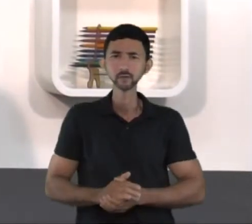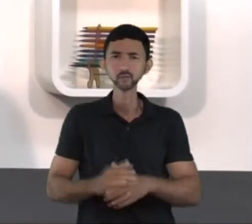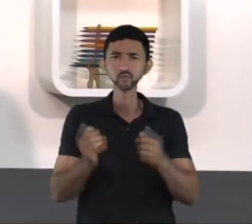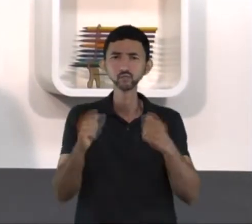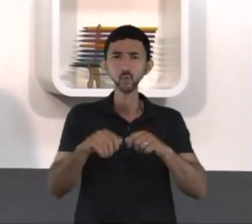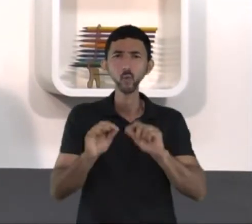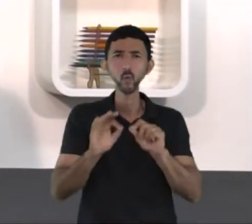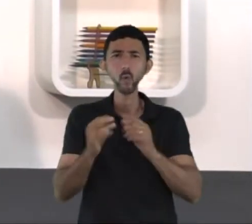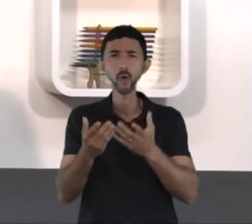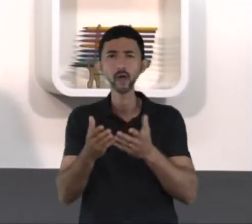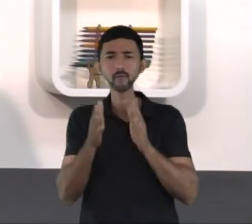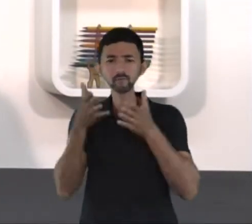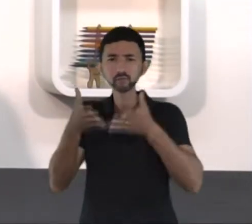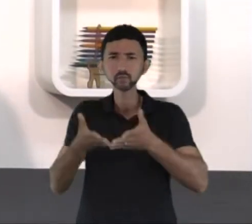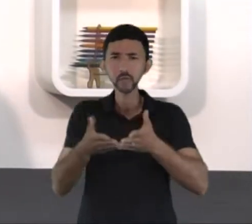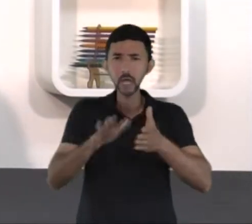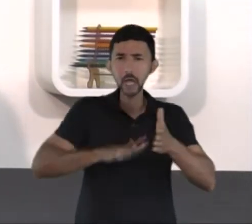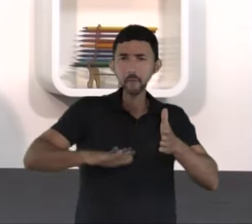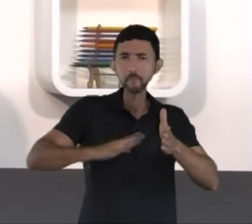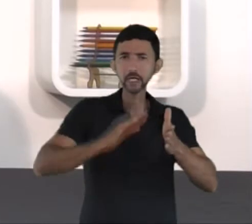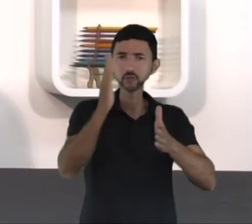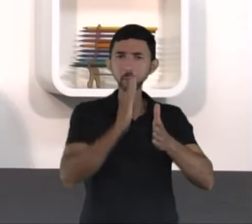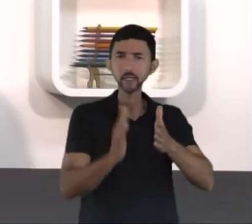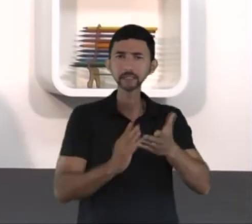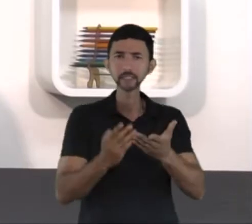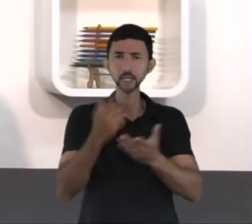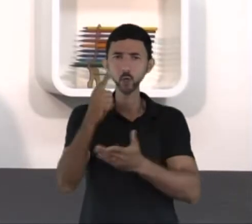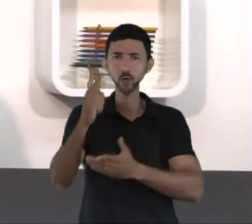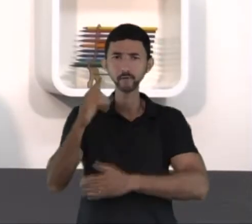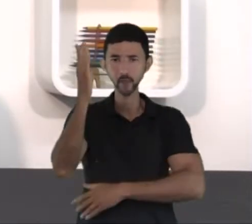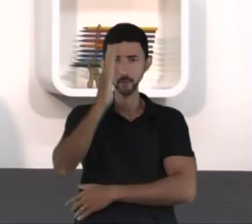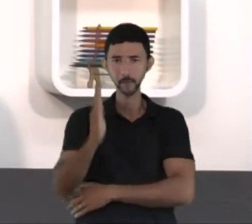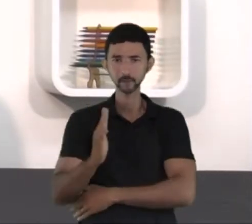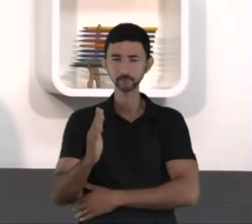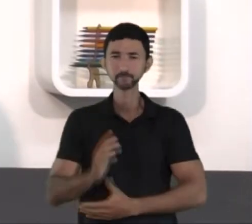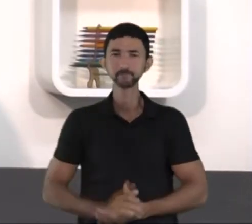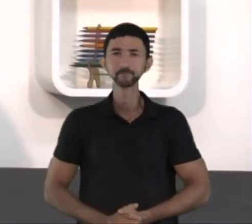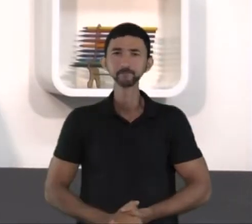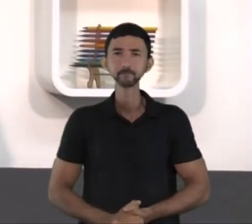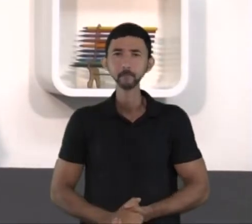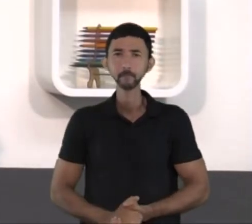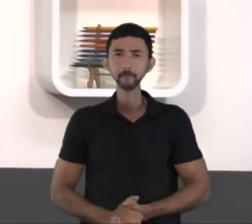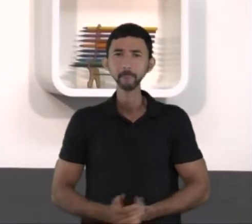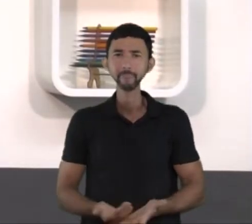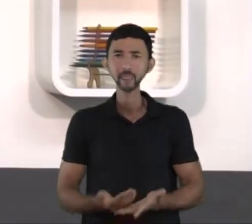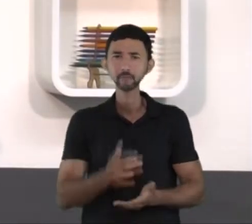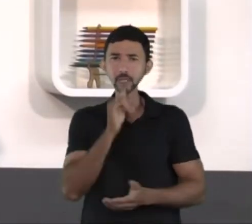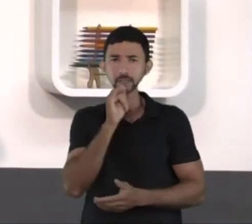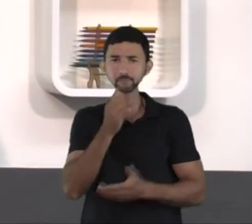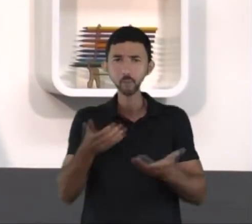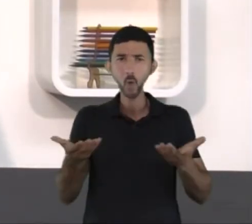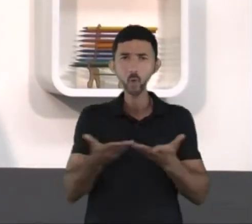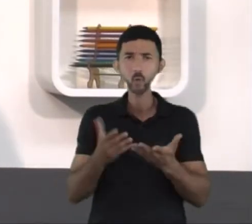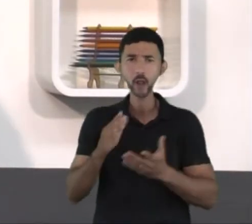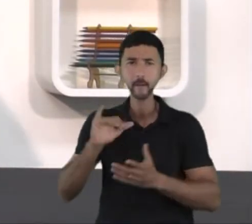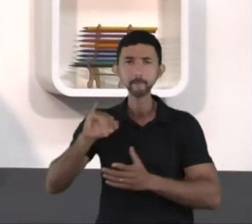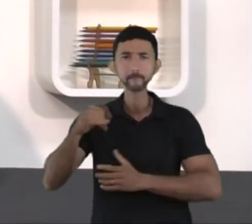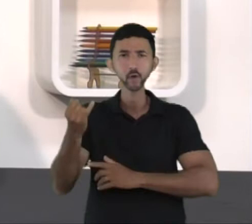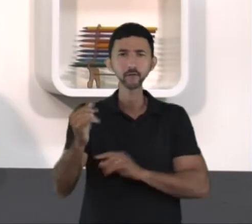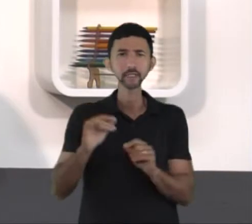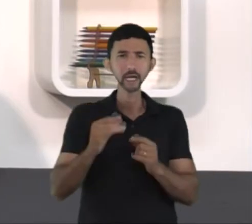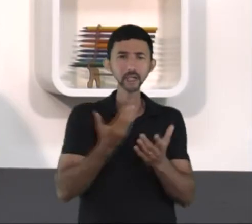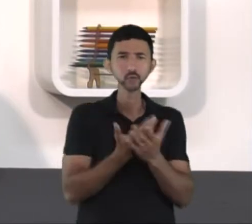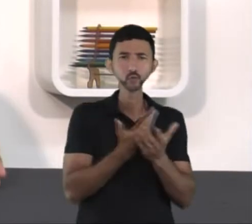determinado, que é o espaço brasileiro, né, para a geografia do Brasil. Agora a gente vai aproveitar tudo que a gente